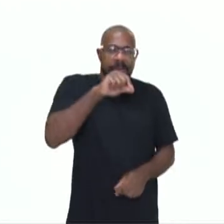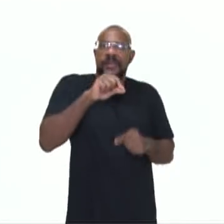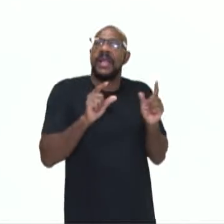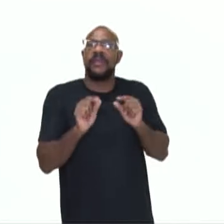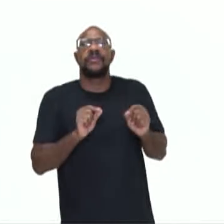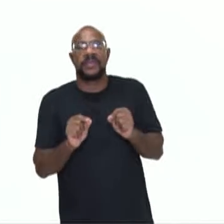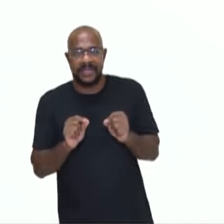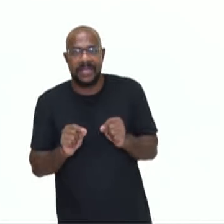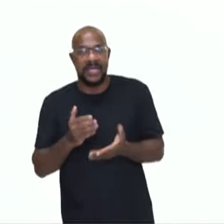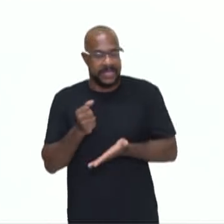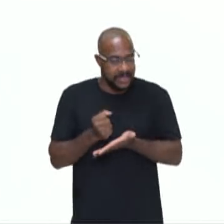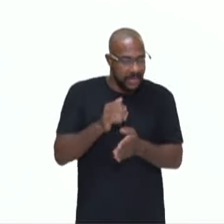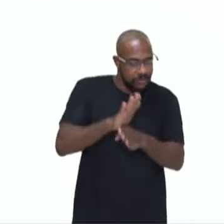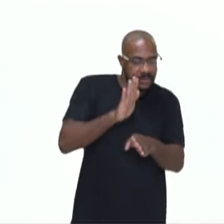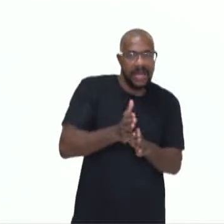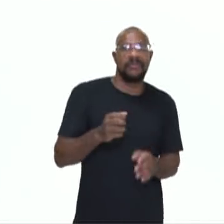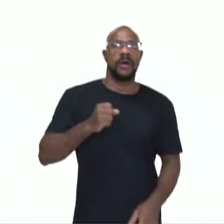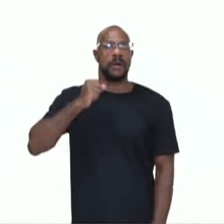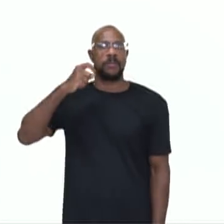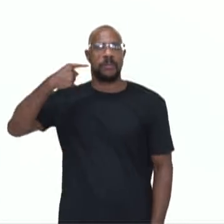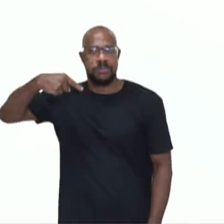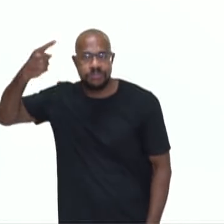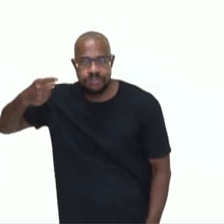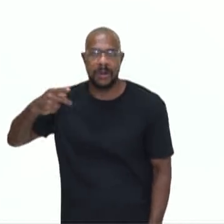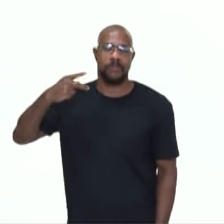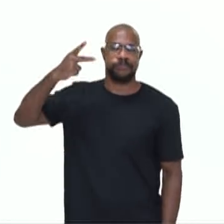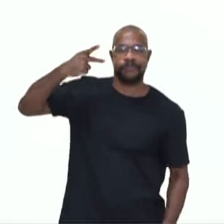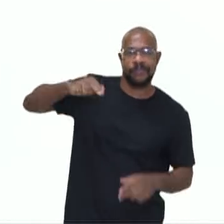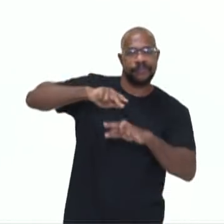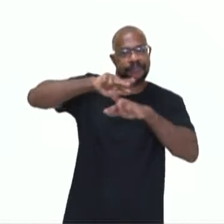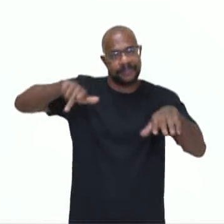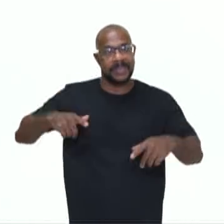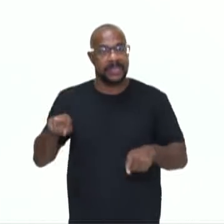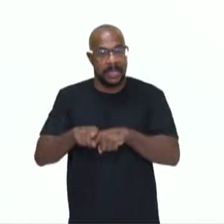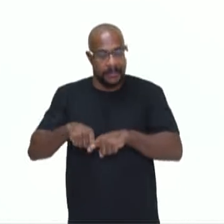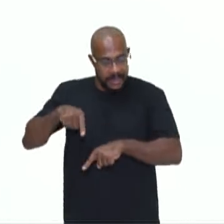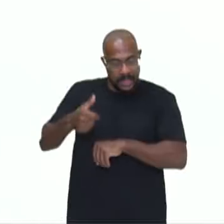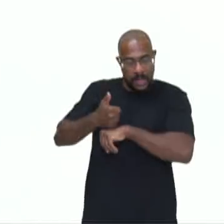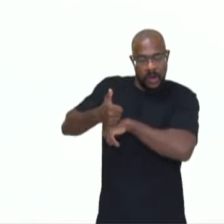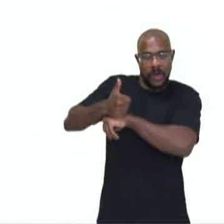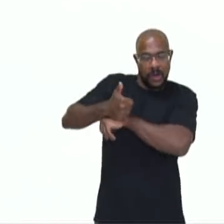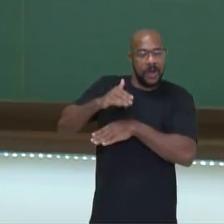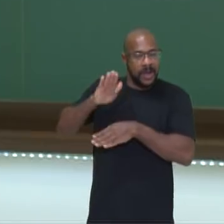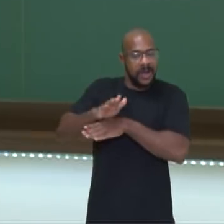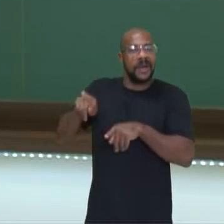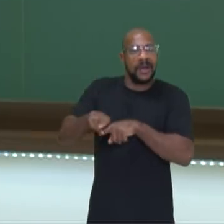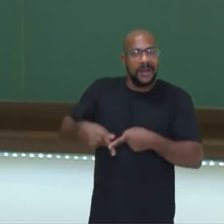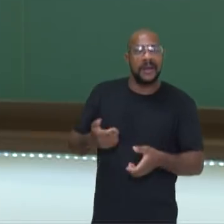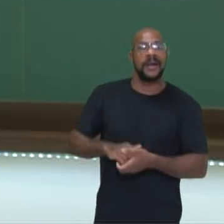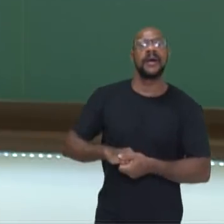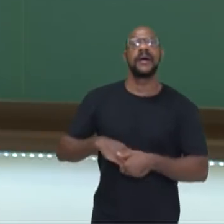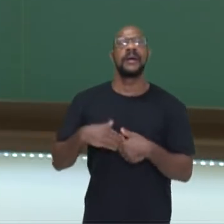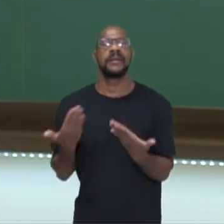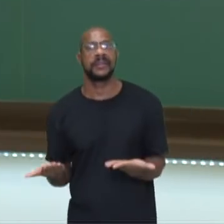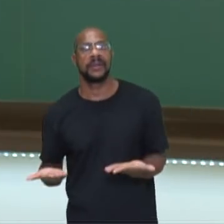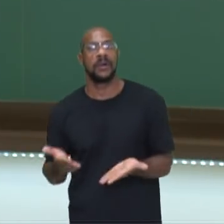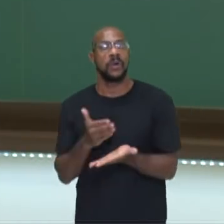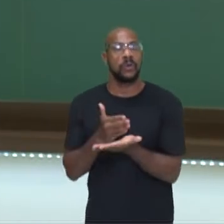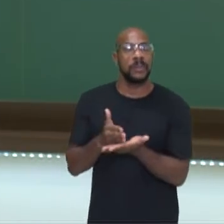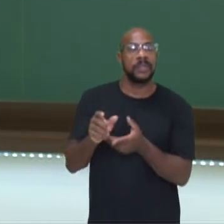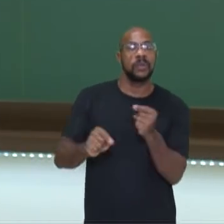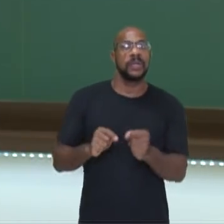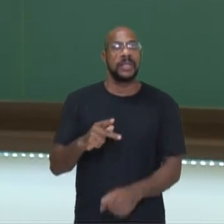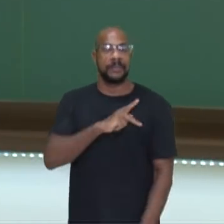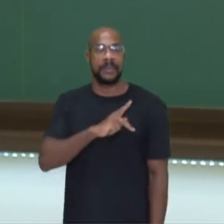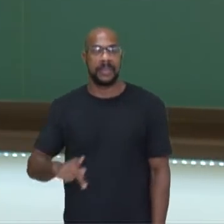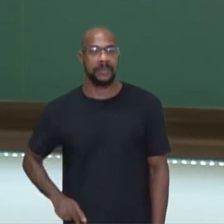deputados, senadores e para os coronéis. Esse esquema político começou na presidência do Campos Salles, a imagem